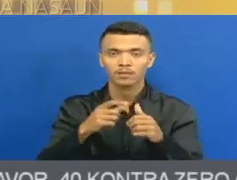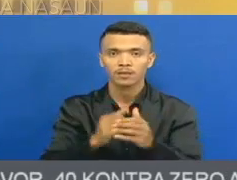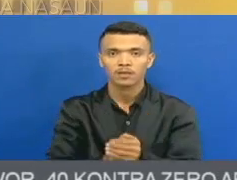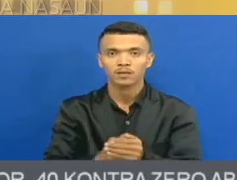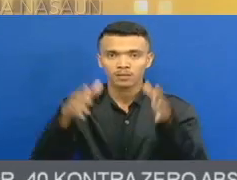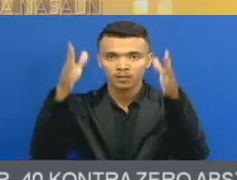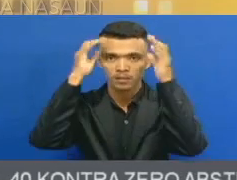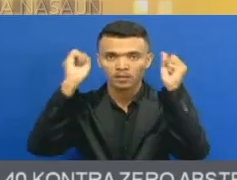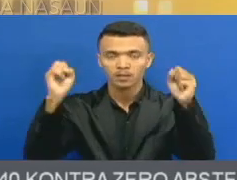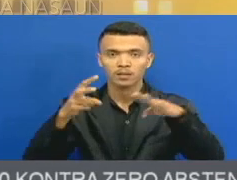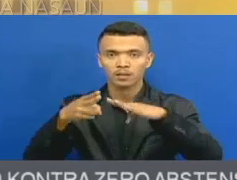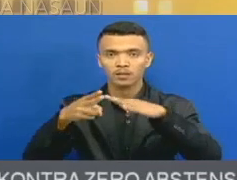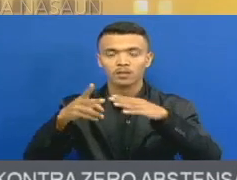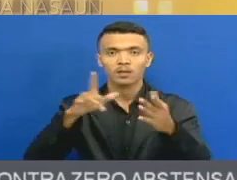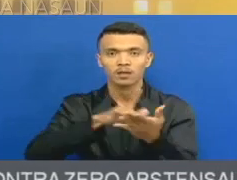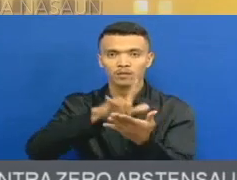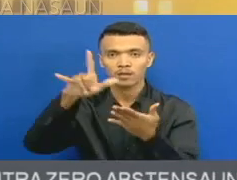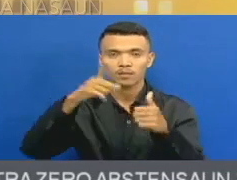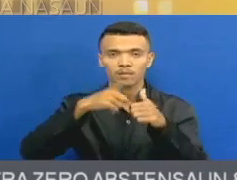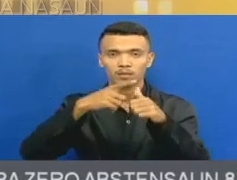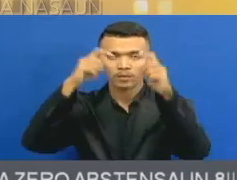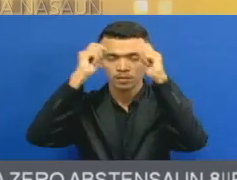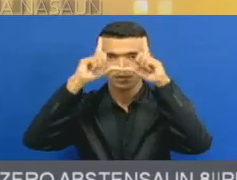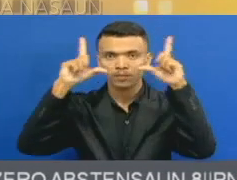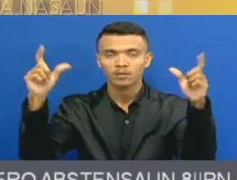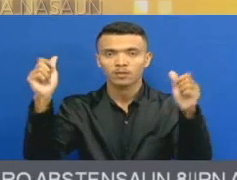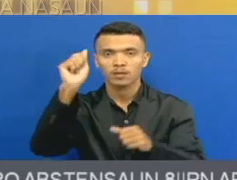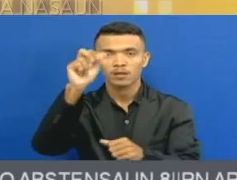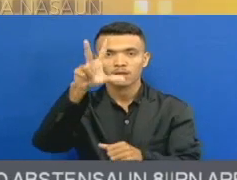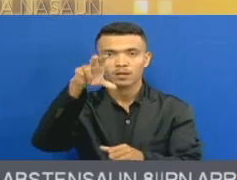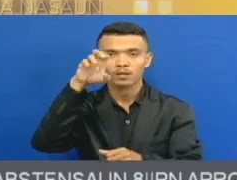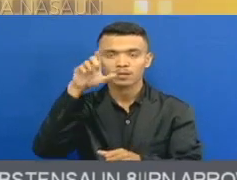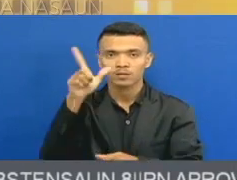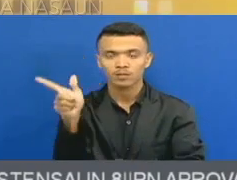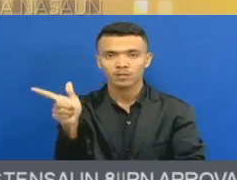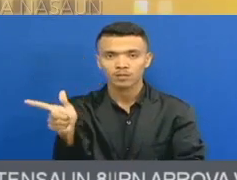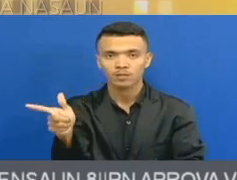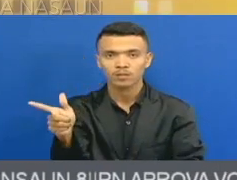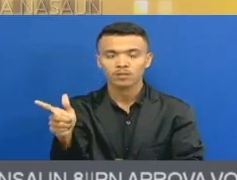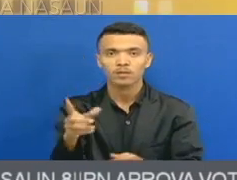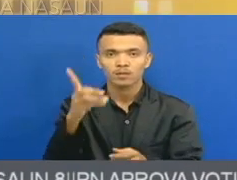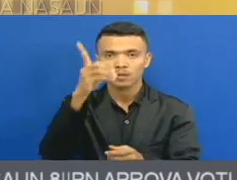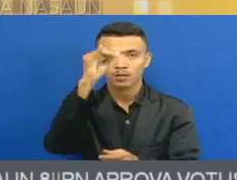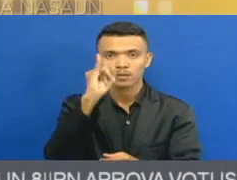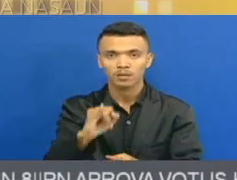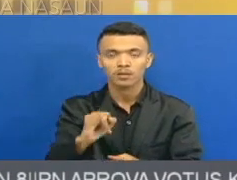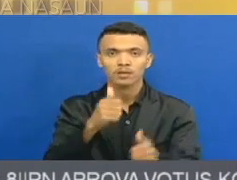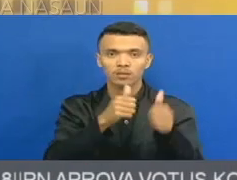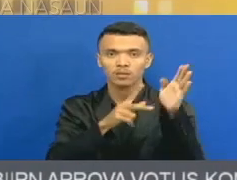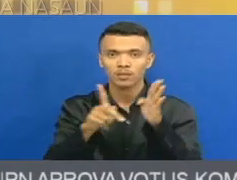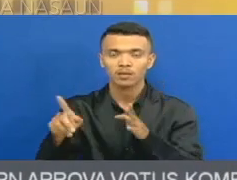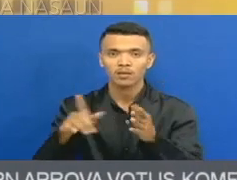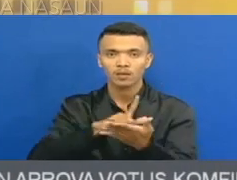Presidente da República inaugura un avião da Hulu Timor-Leste, Airbus, a Atustolu Ruanulu Airudili. Tuir plano